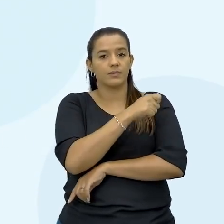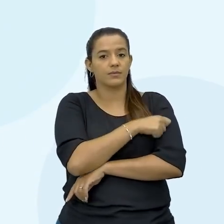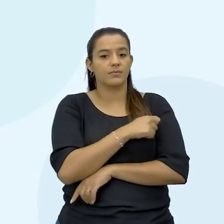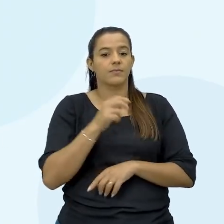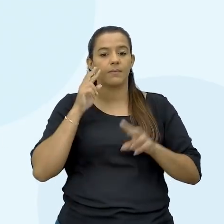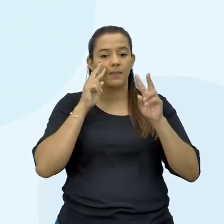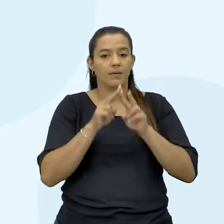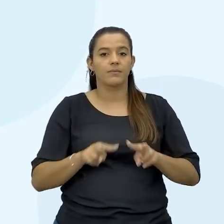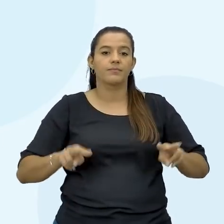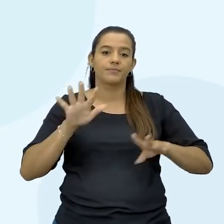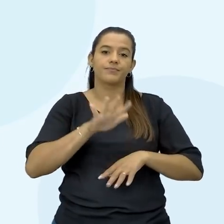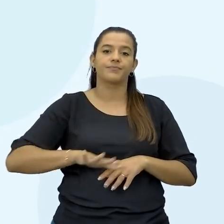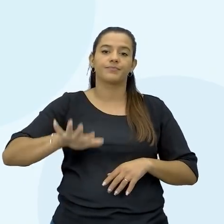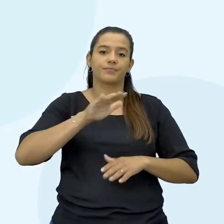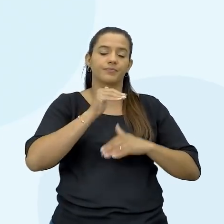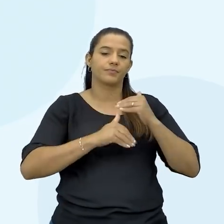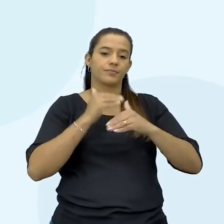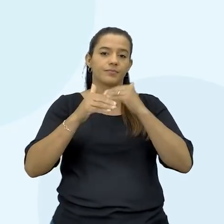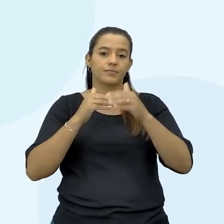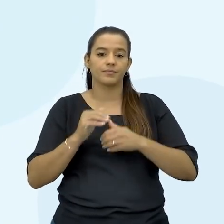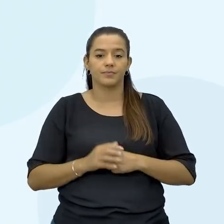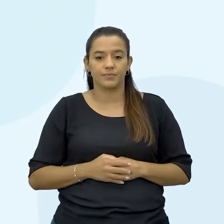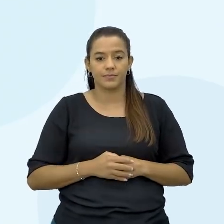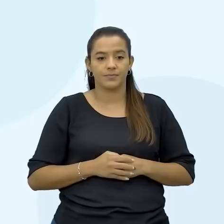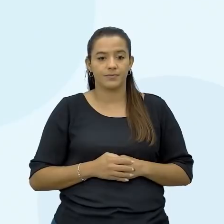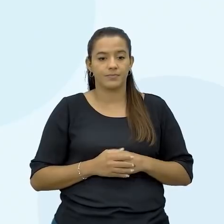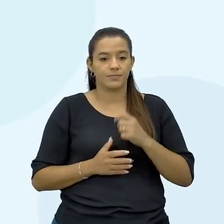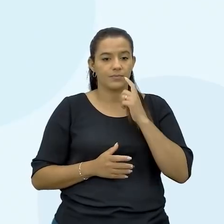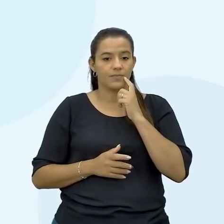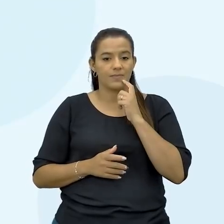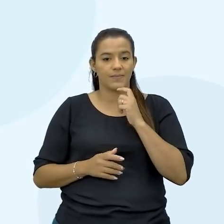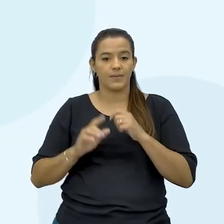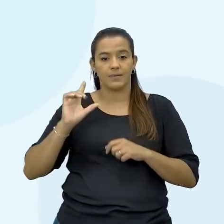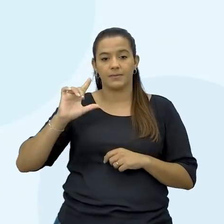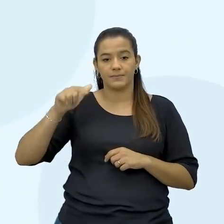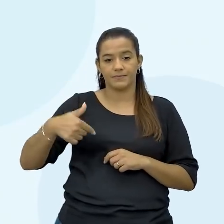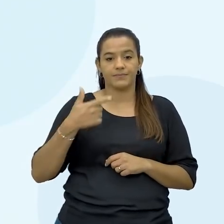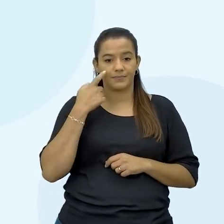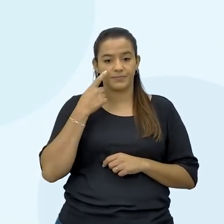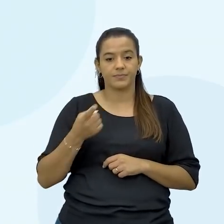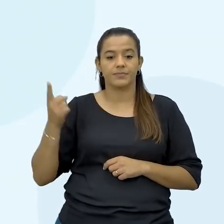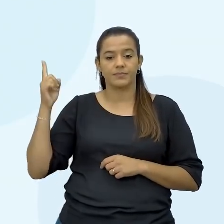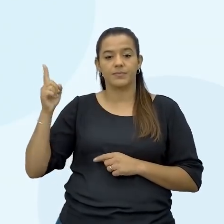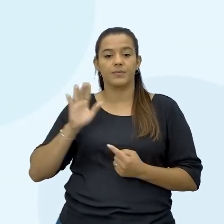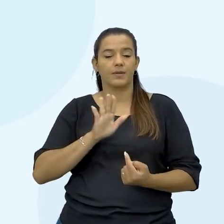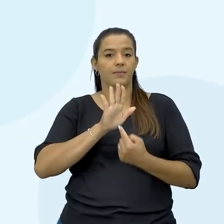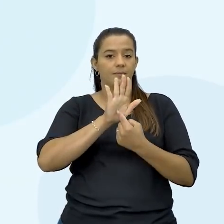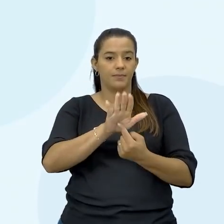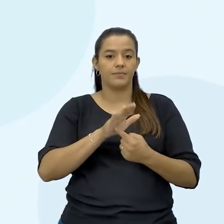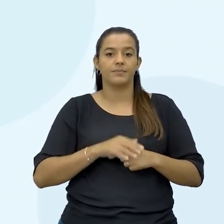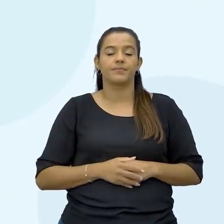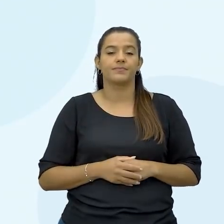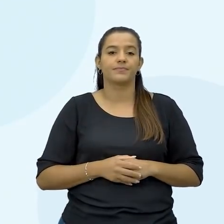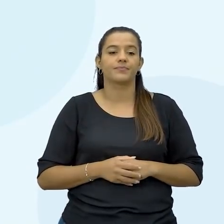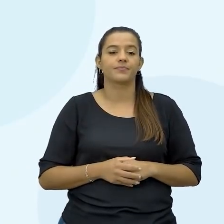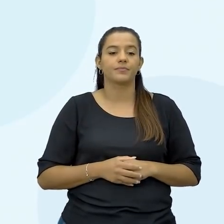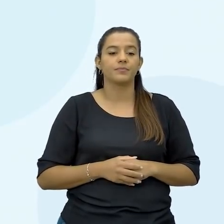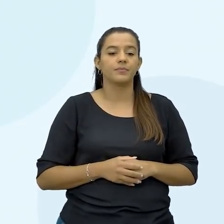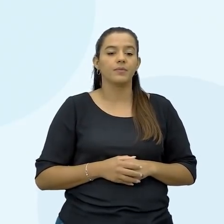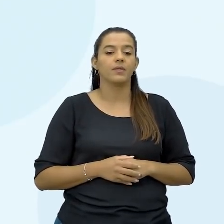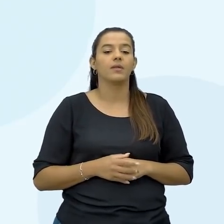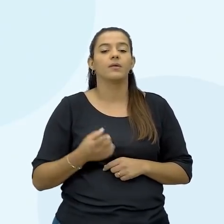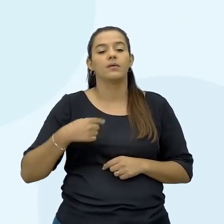visão geral do processo. Bom, em seguida, nós temos a apresentação do componente. Na apresentação do